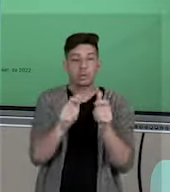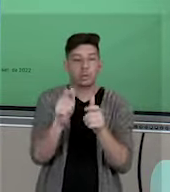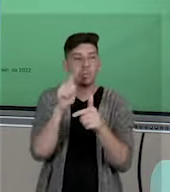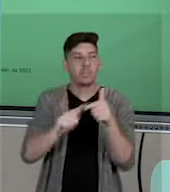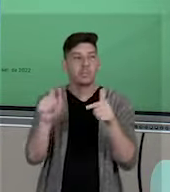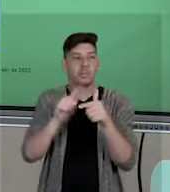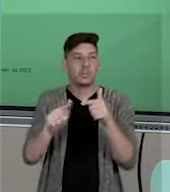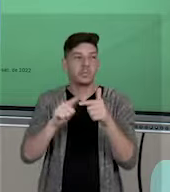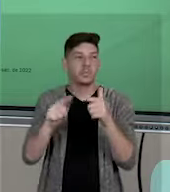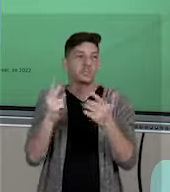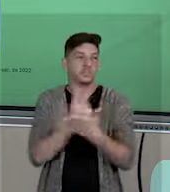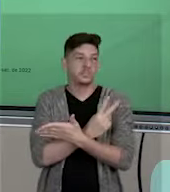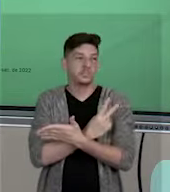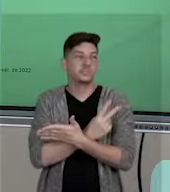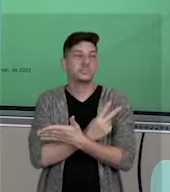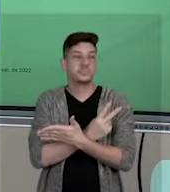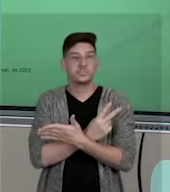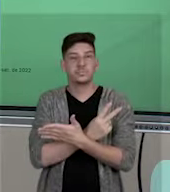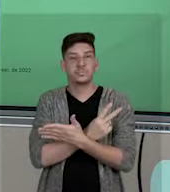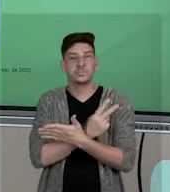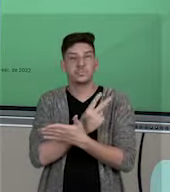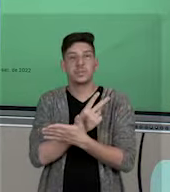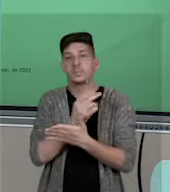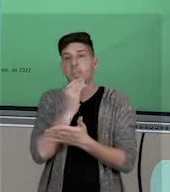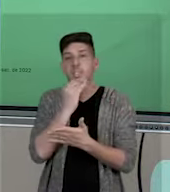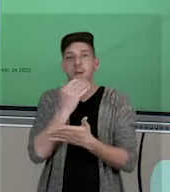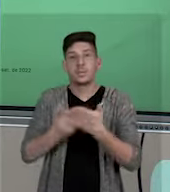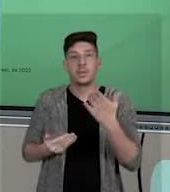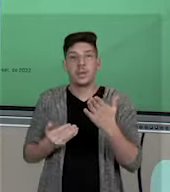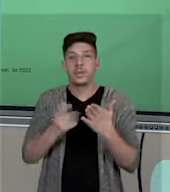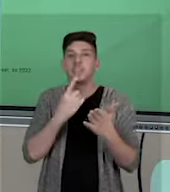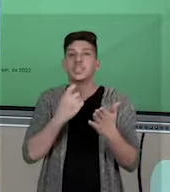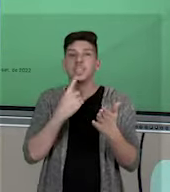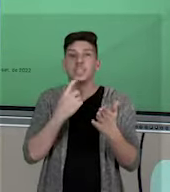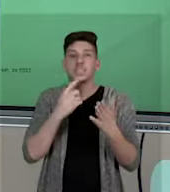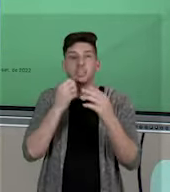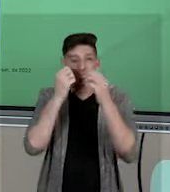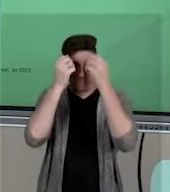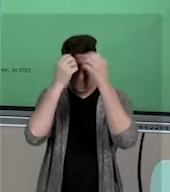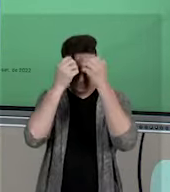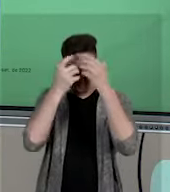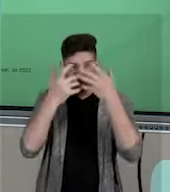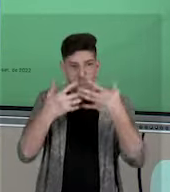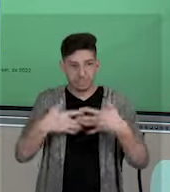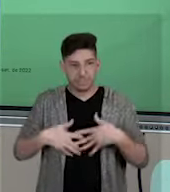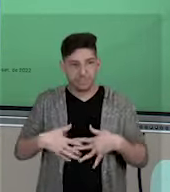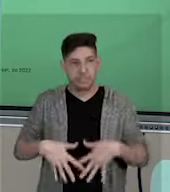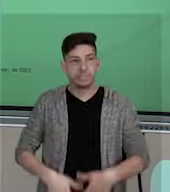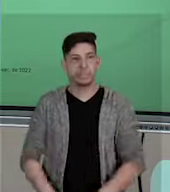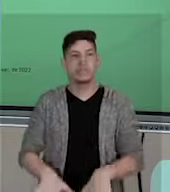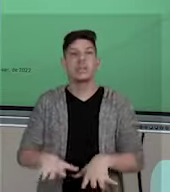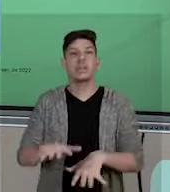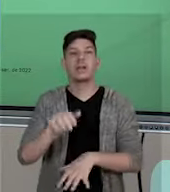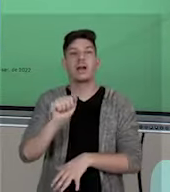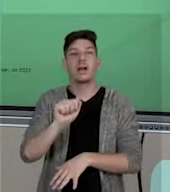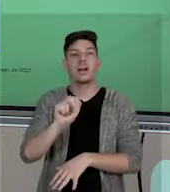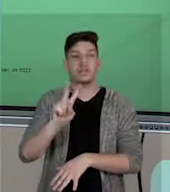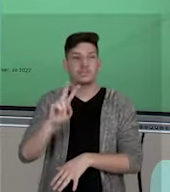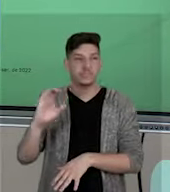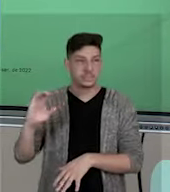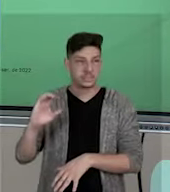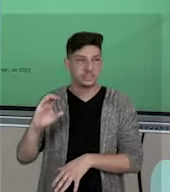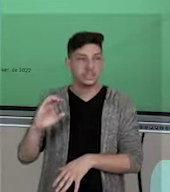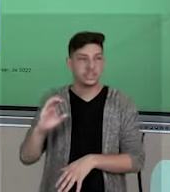de perda de sangue, né, vaso sanguíneo se rompendo. E aí você tem acidente vascular cerebral, você tem um edema, né, você tem a formação